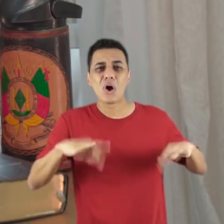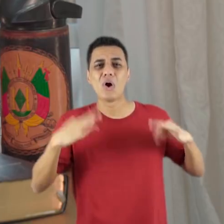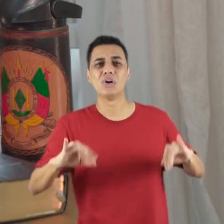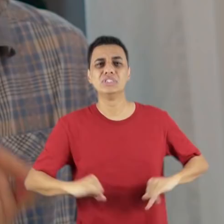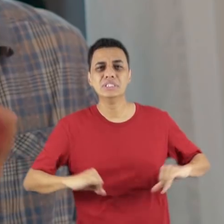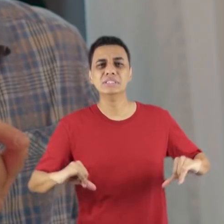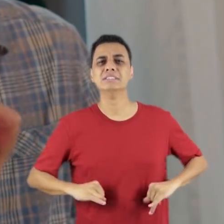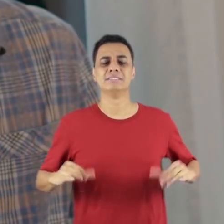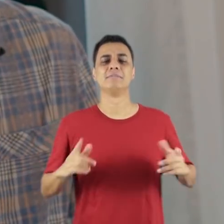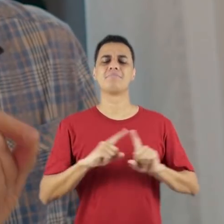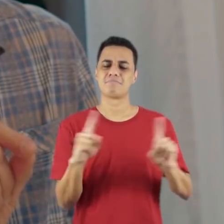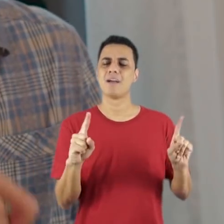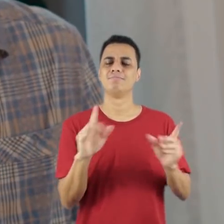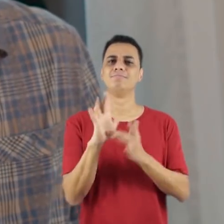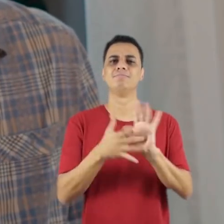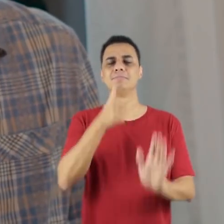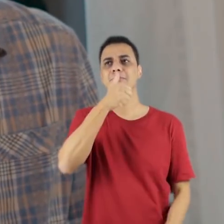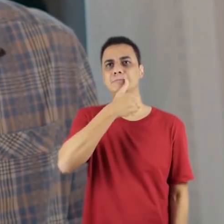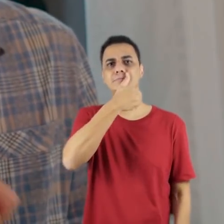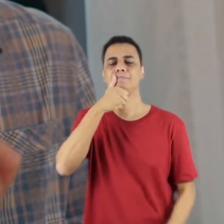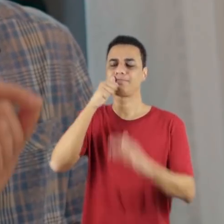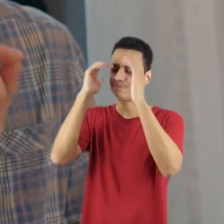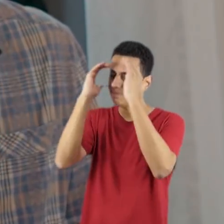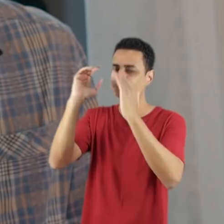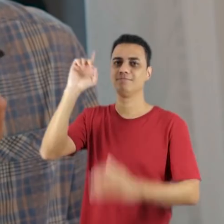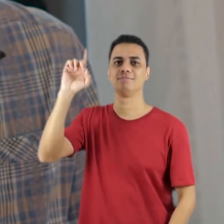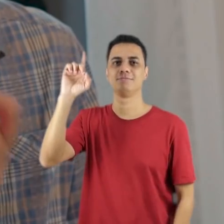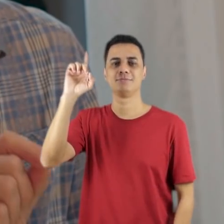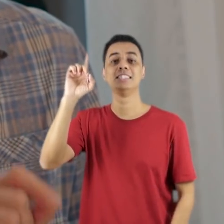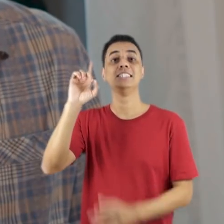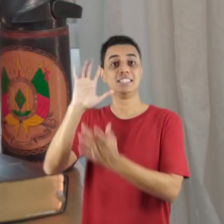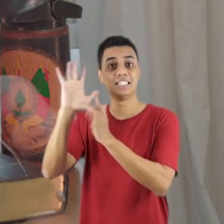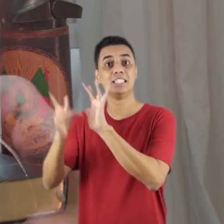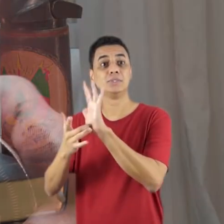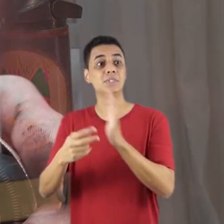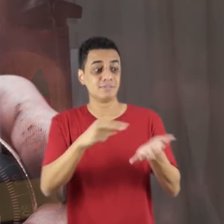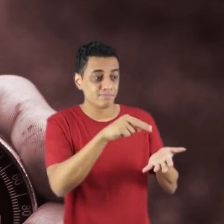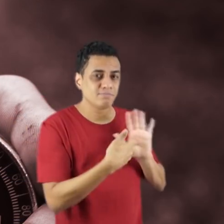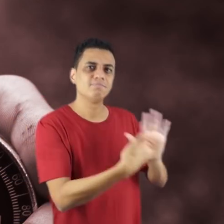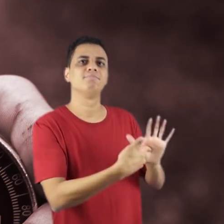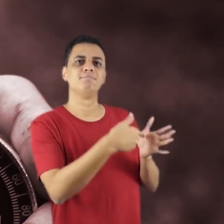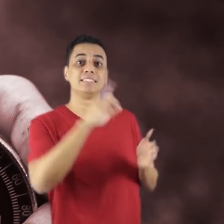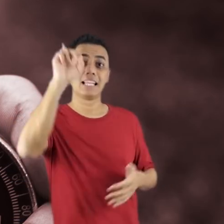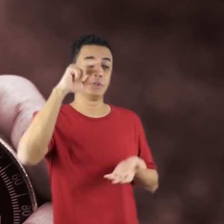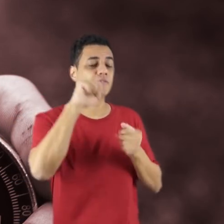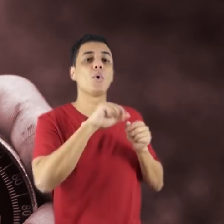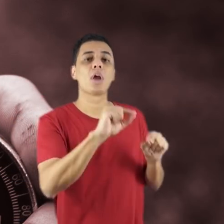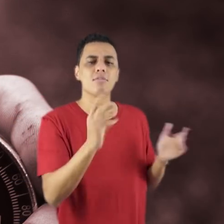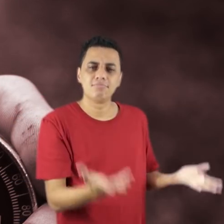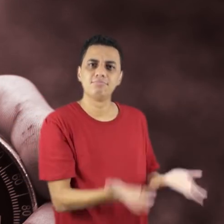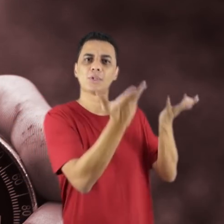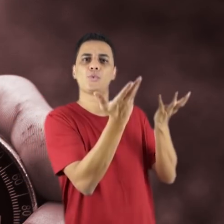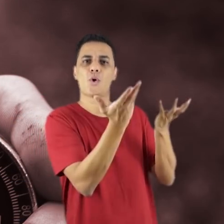disposto a obedecer. E o Pai recompensou a sua humildade, exaltando ele acima de todos. O texto de Filipenses nos diz, seja